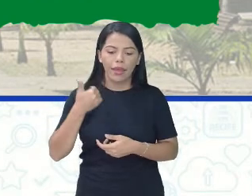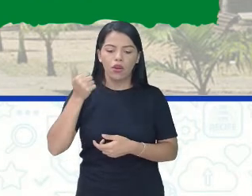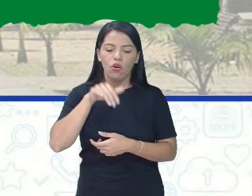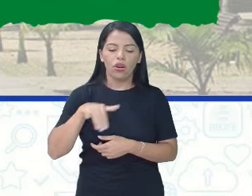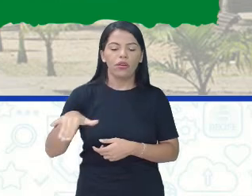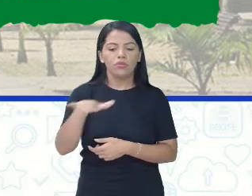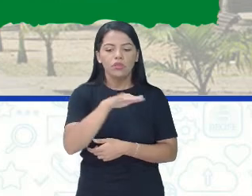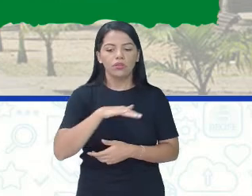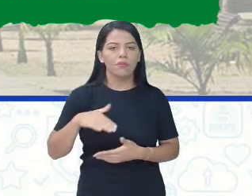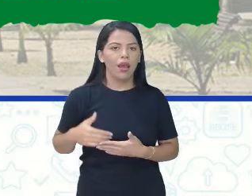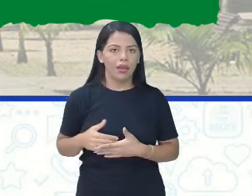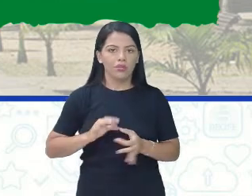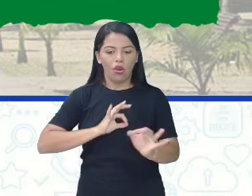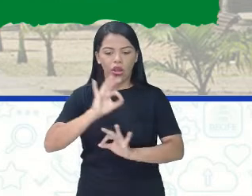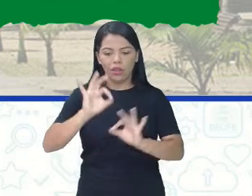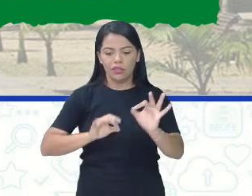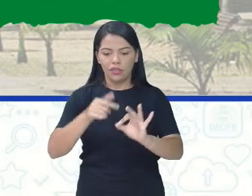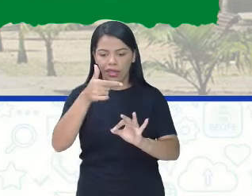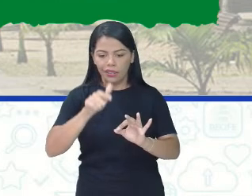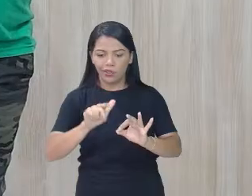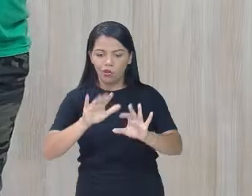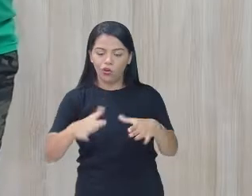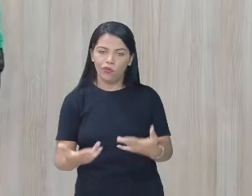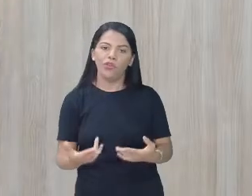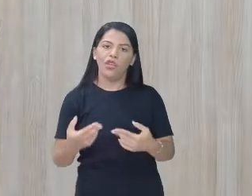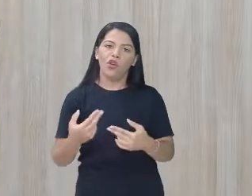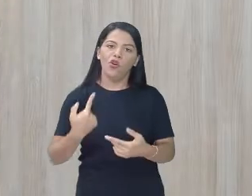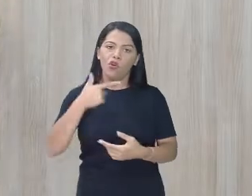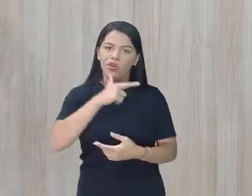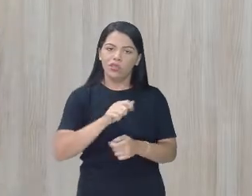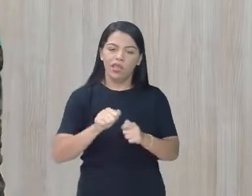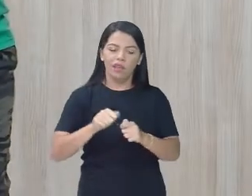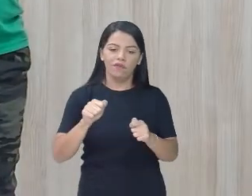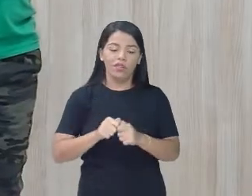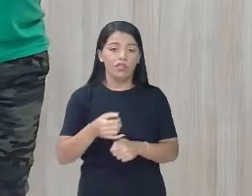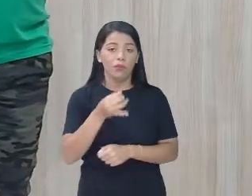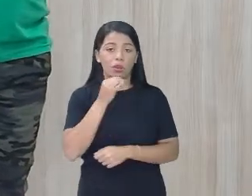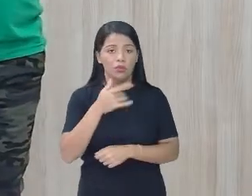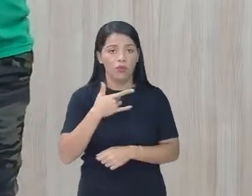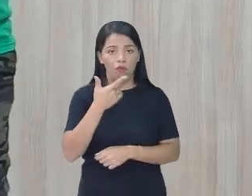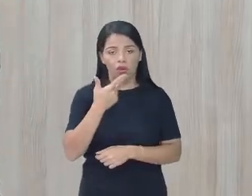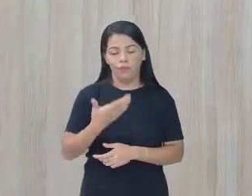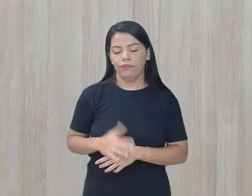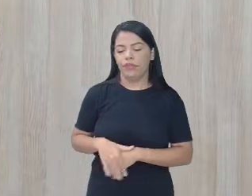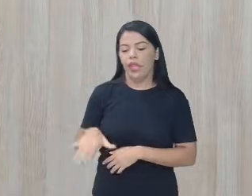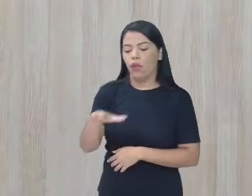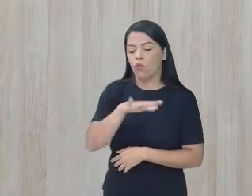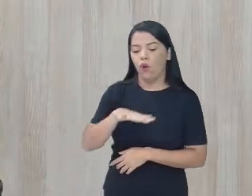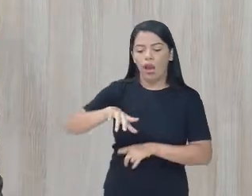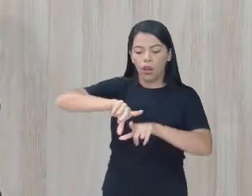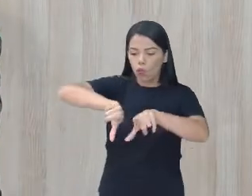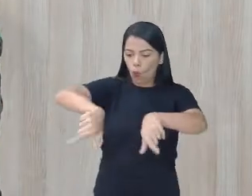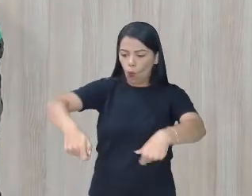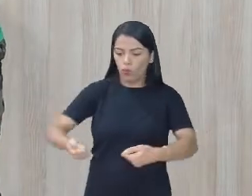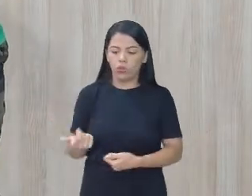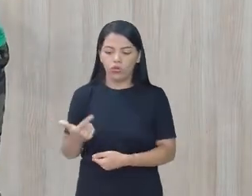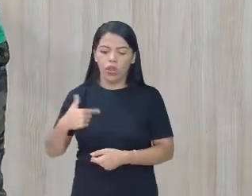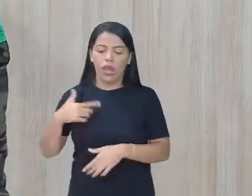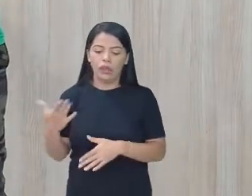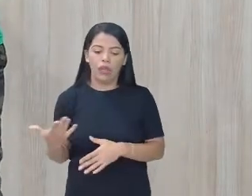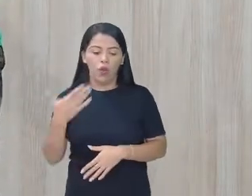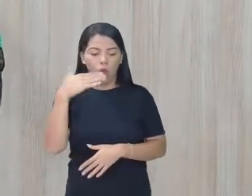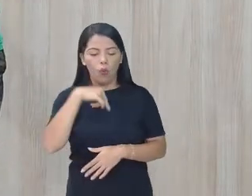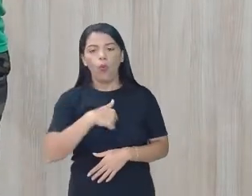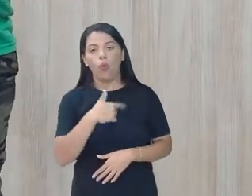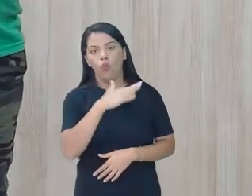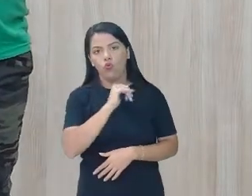proporcionando, sobretudo, mais áreas verdes. Então, lembra o exemplo que eu dei? Tem uma área ali desocupada, então ele vai planejar ali, construir ali um